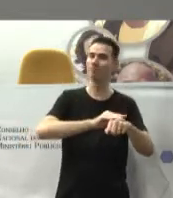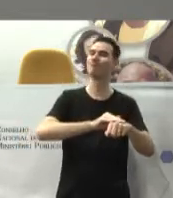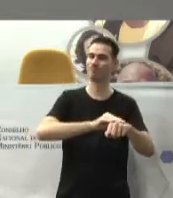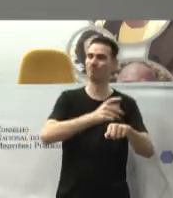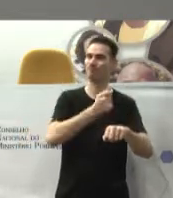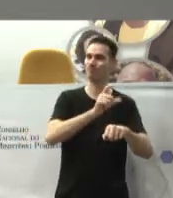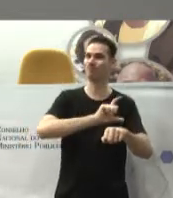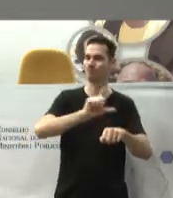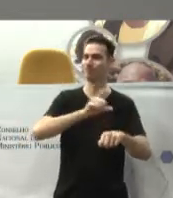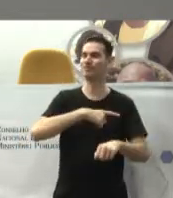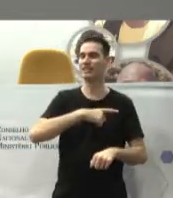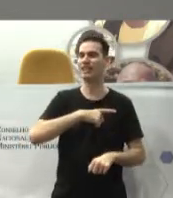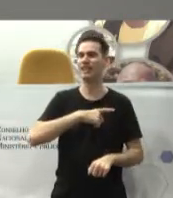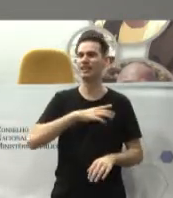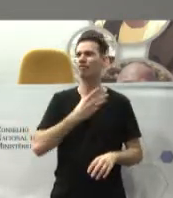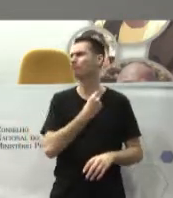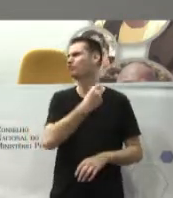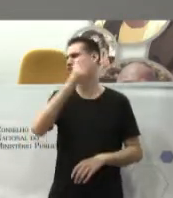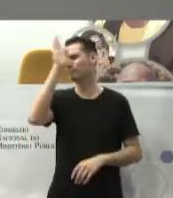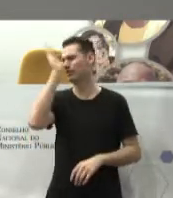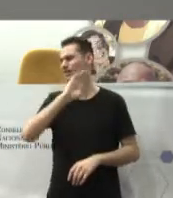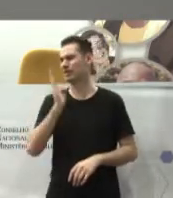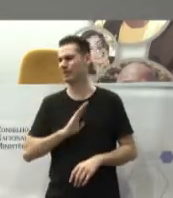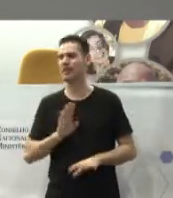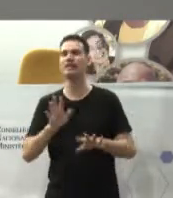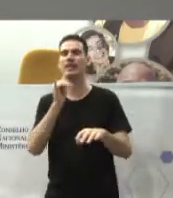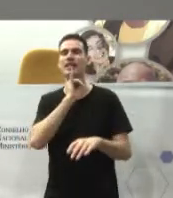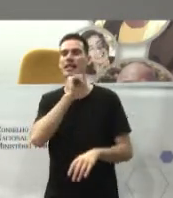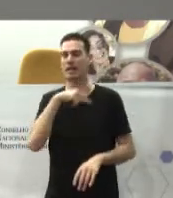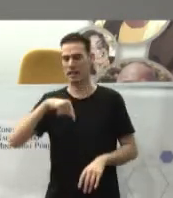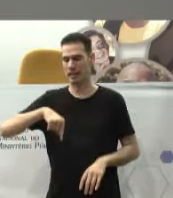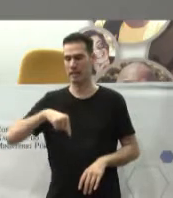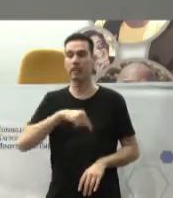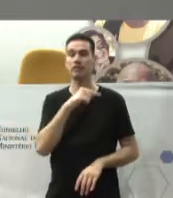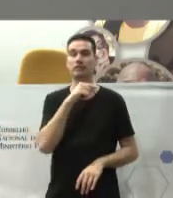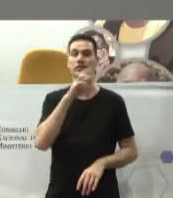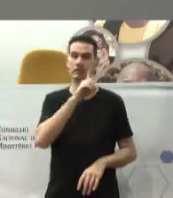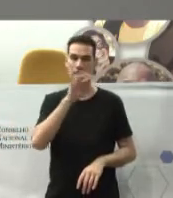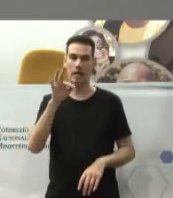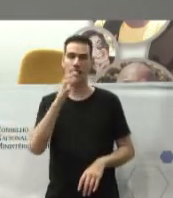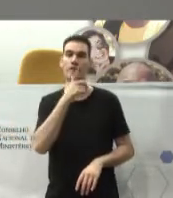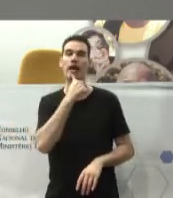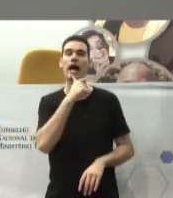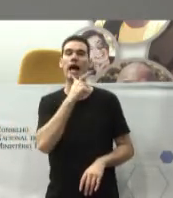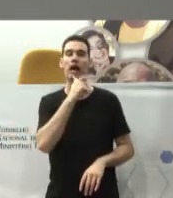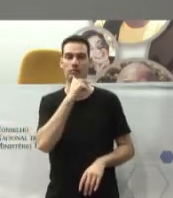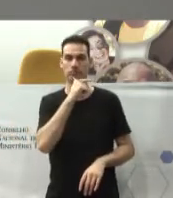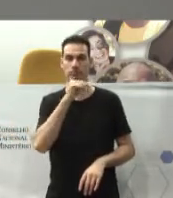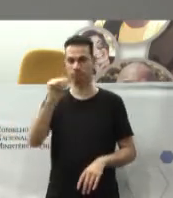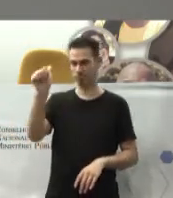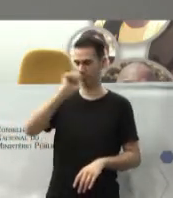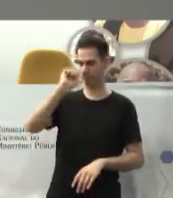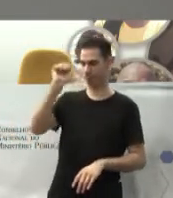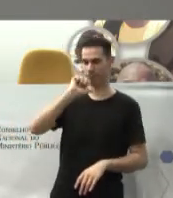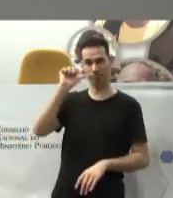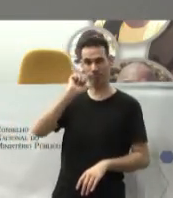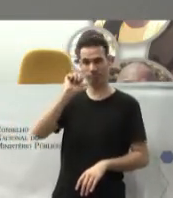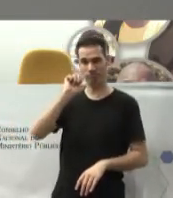cidadãos brasileiros não percebe que, por exemplo, essa água que nós tomamos aqui ou tomamos em casa, ela